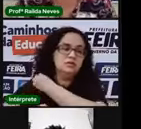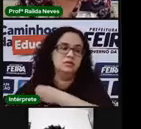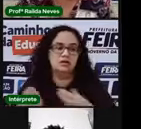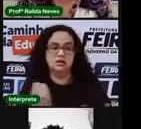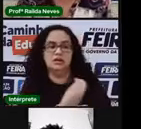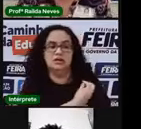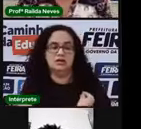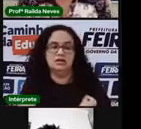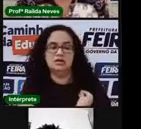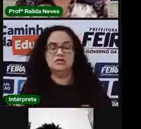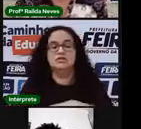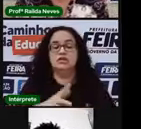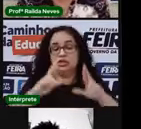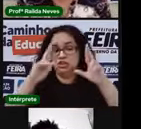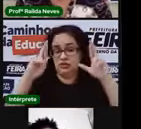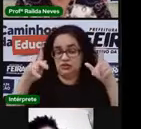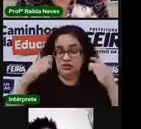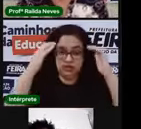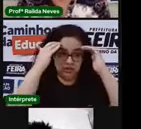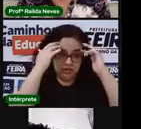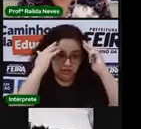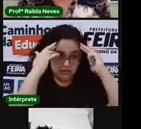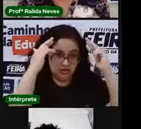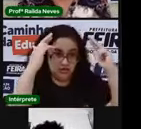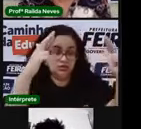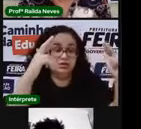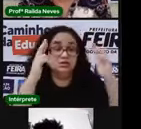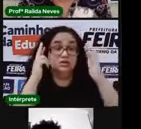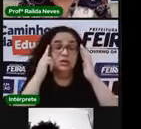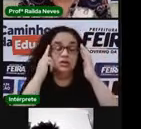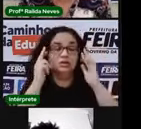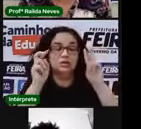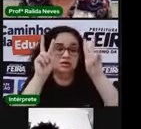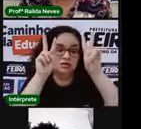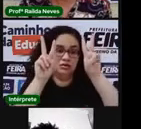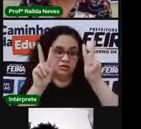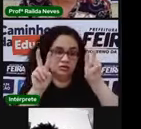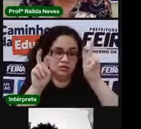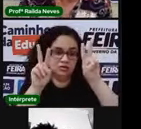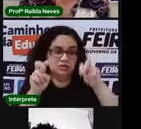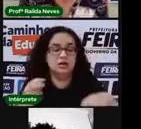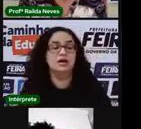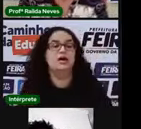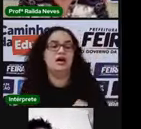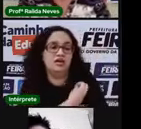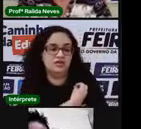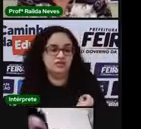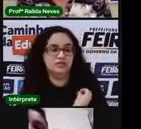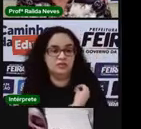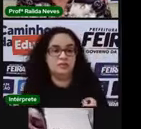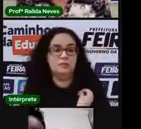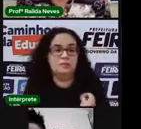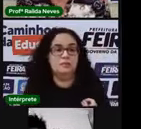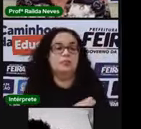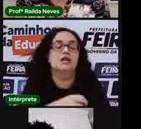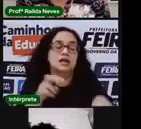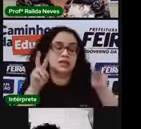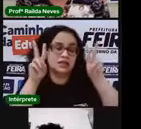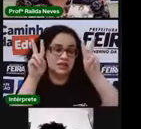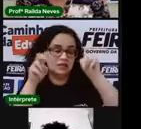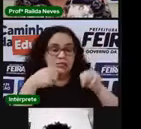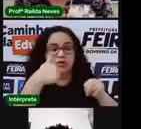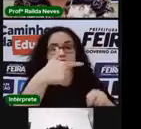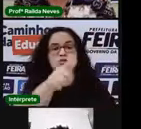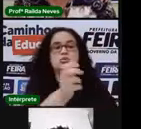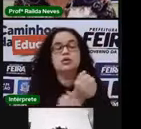pessoa. Então, a gente precisa respeitar isso. Qual é o principal conteúdo de aprendizagem? A vida. E o tema de hoje, eu e o outro, para além do